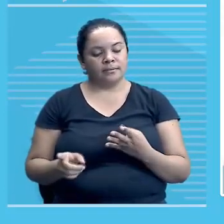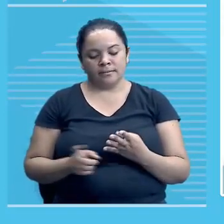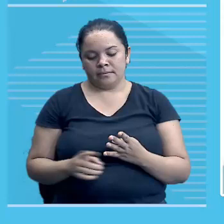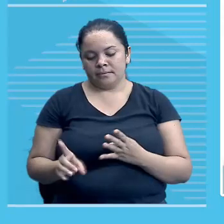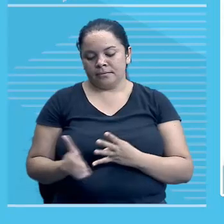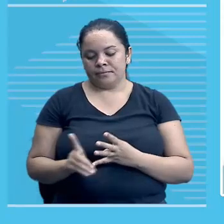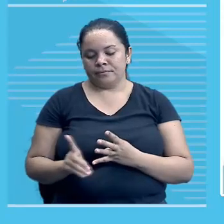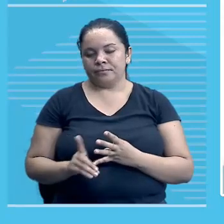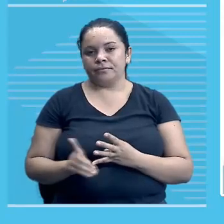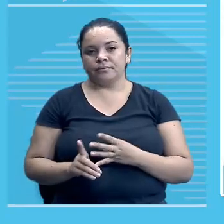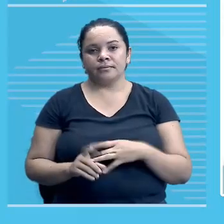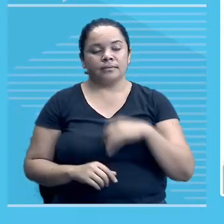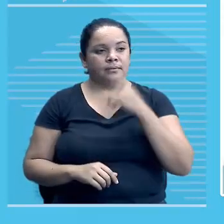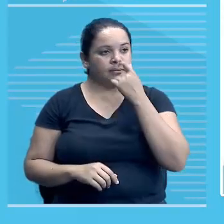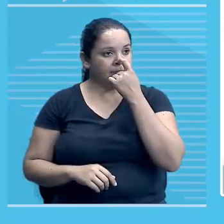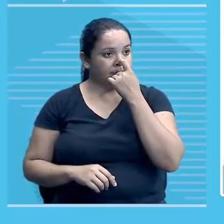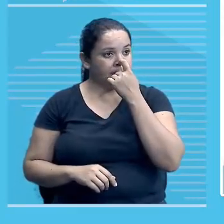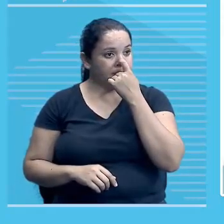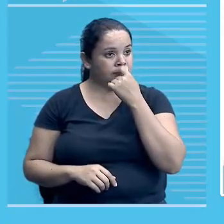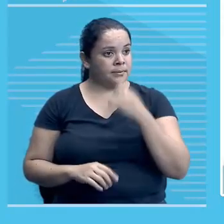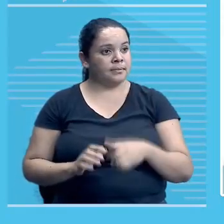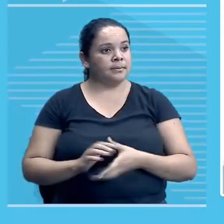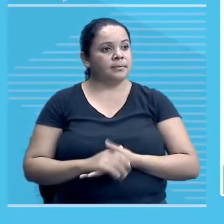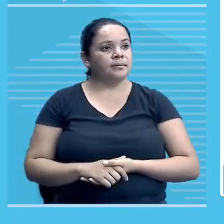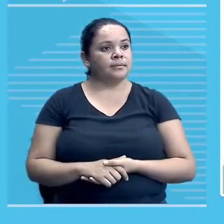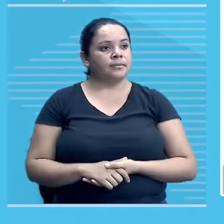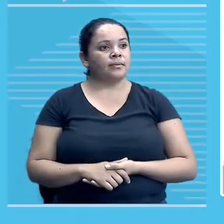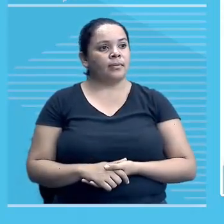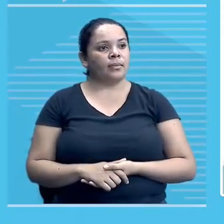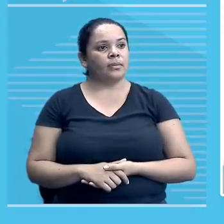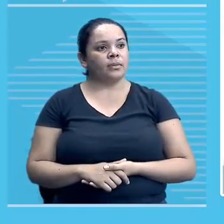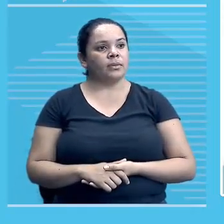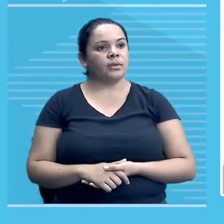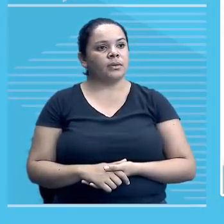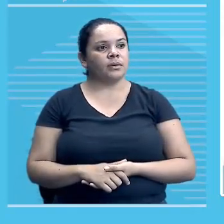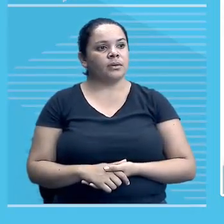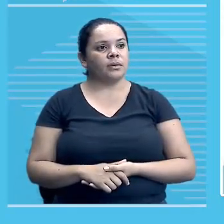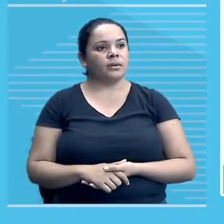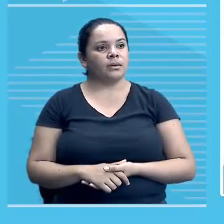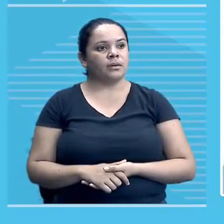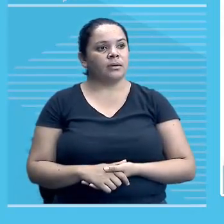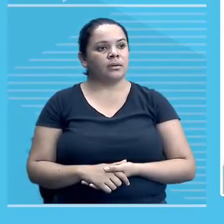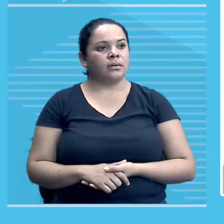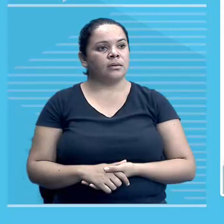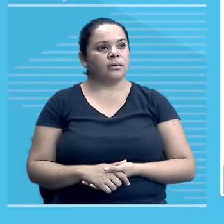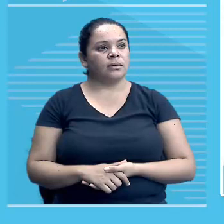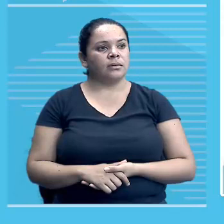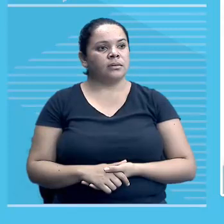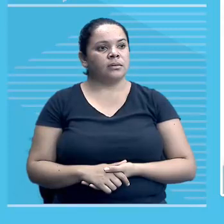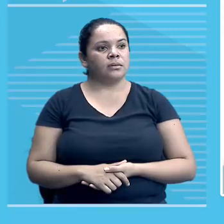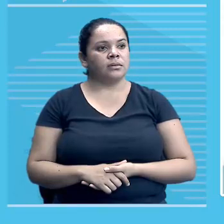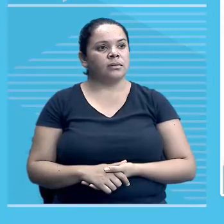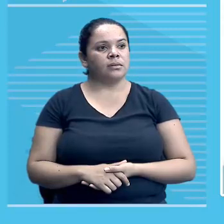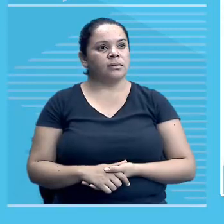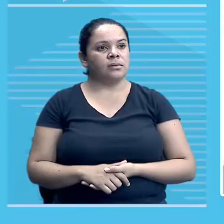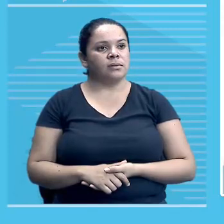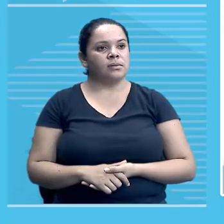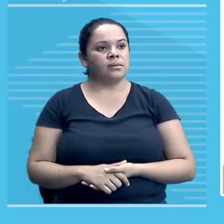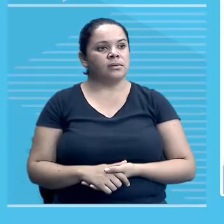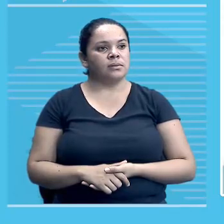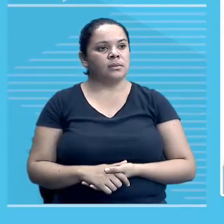nós temos o A, ele é igual a 1. O B, ele é menos